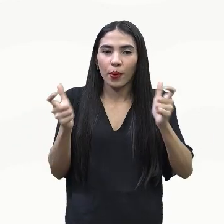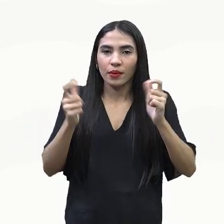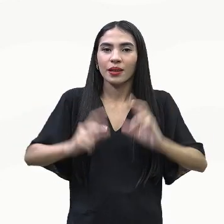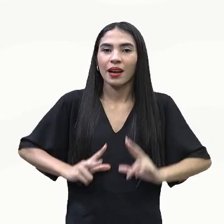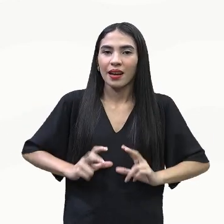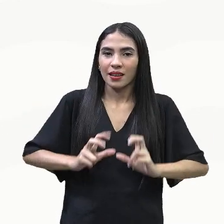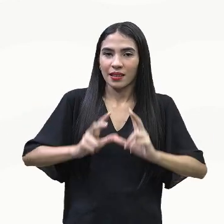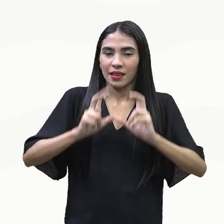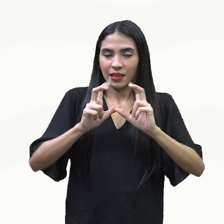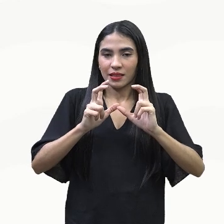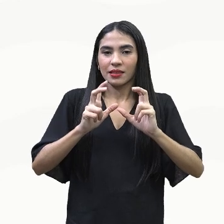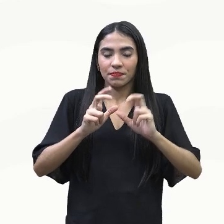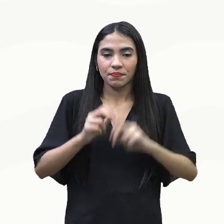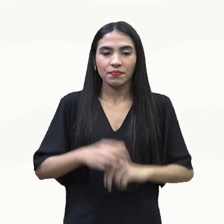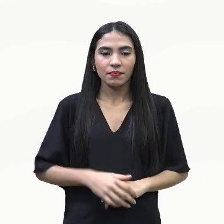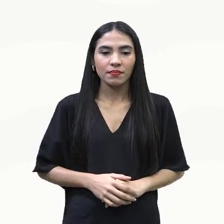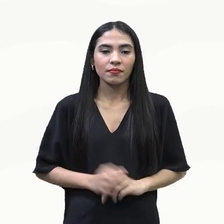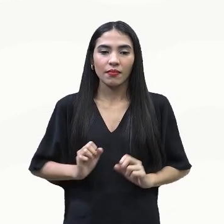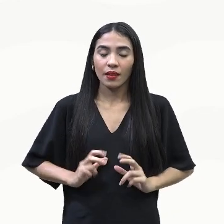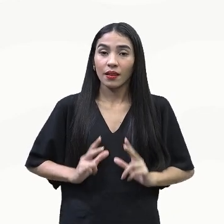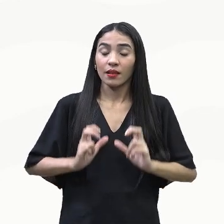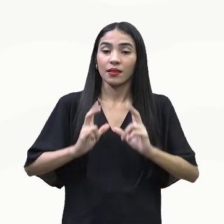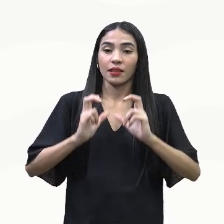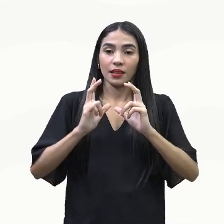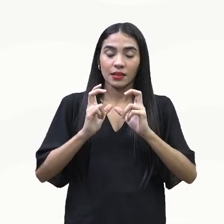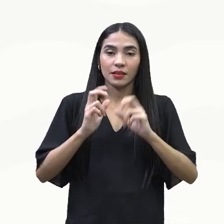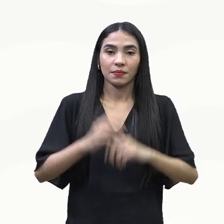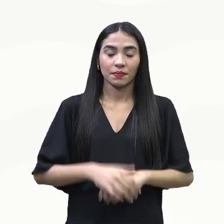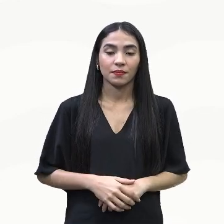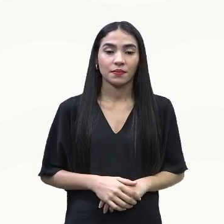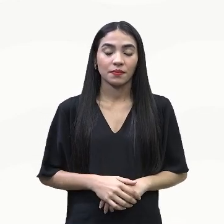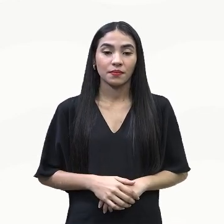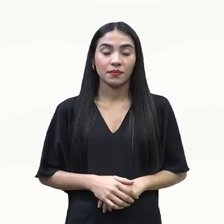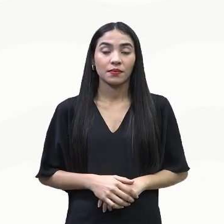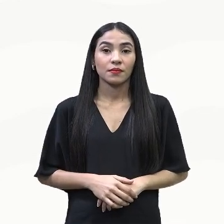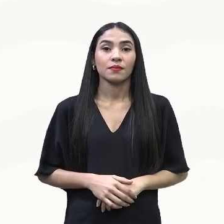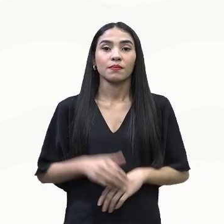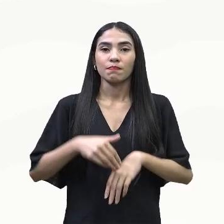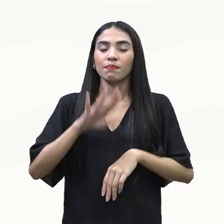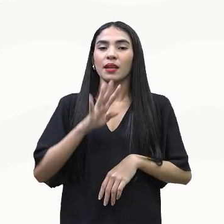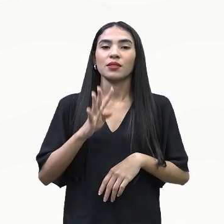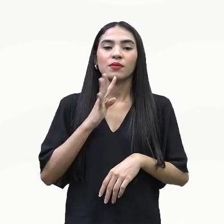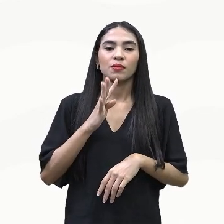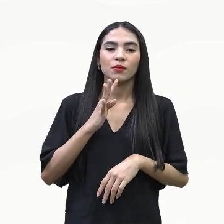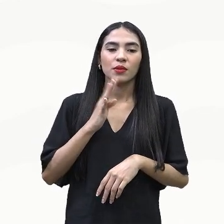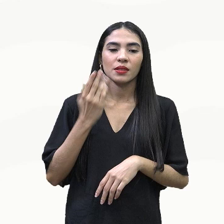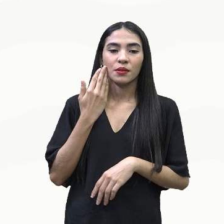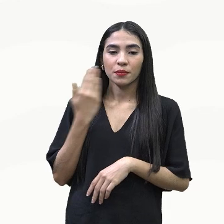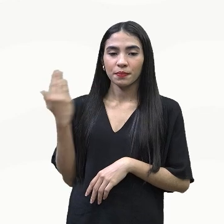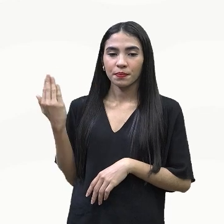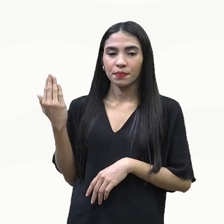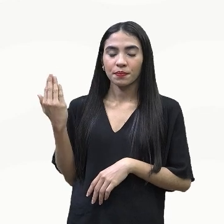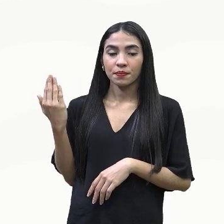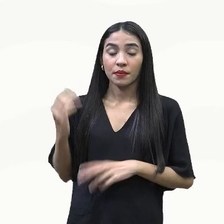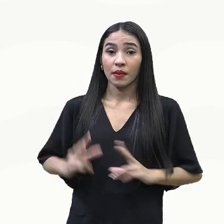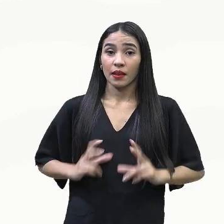câncer, se for maligno, né? Vai se transformar num câncer. O famoso câncer de mama.